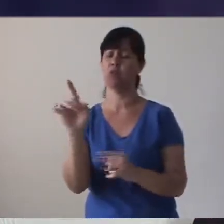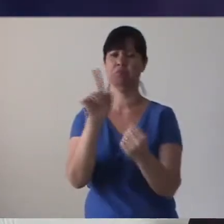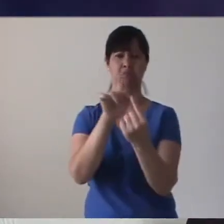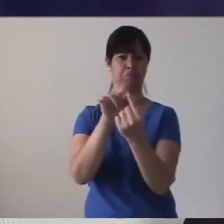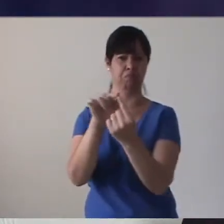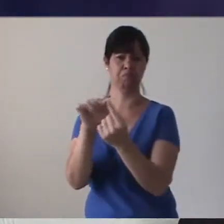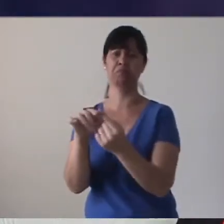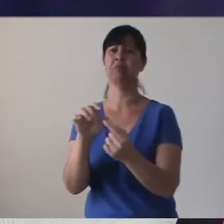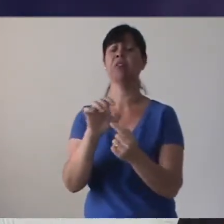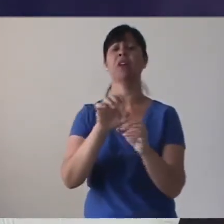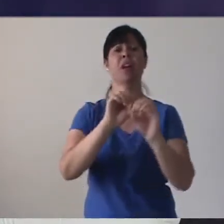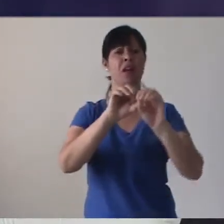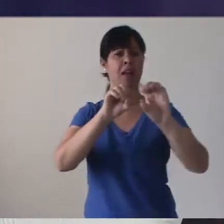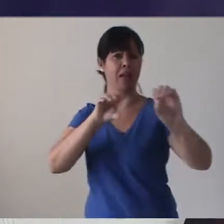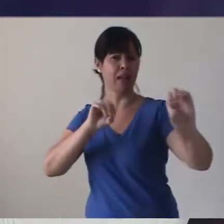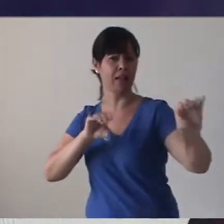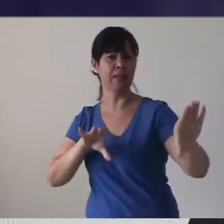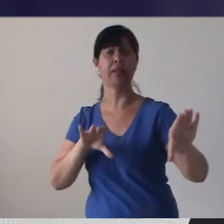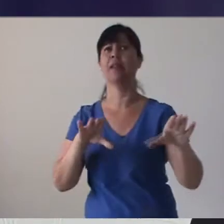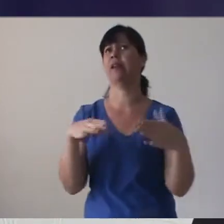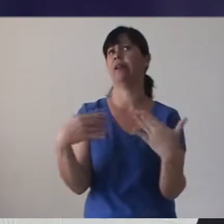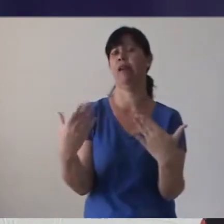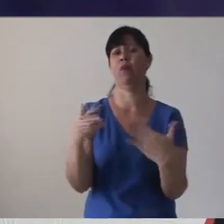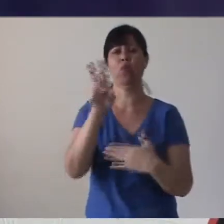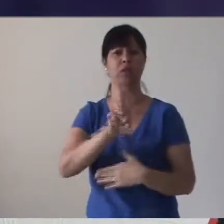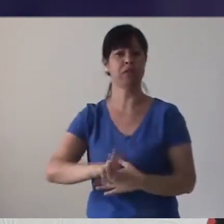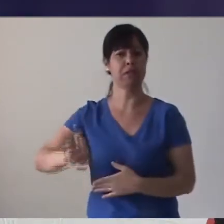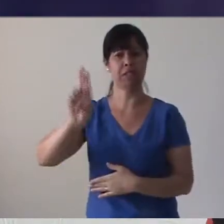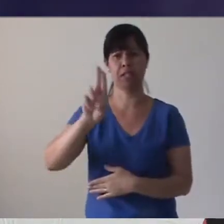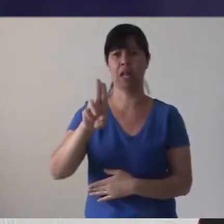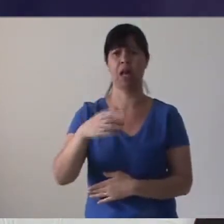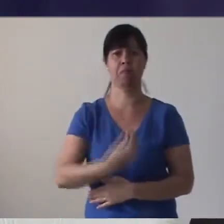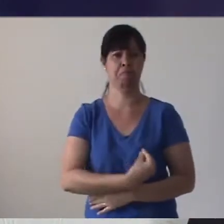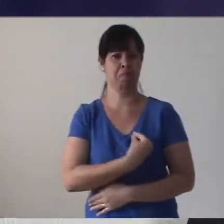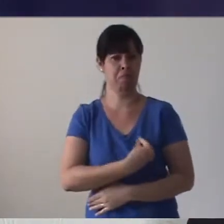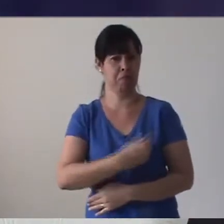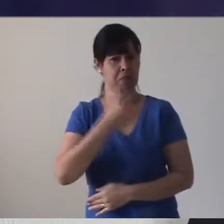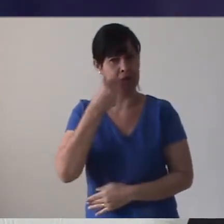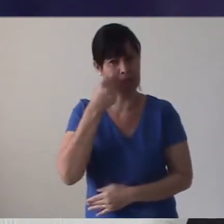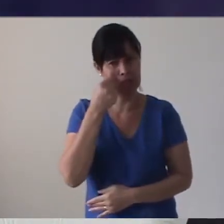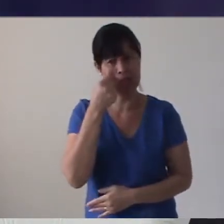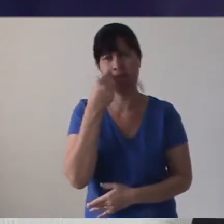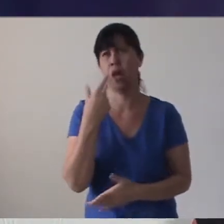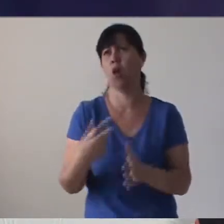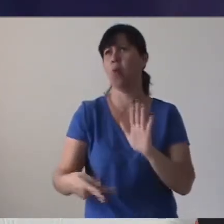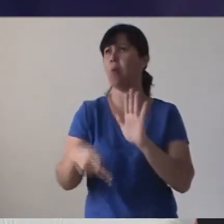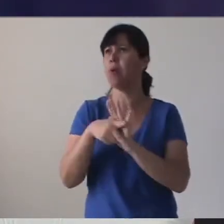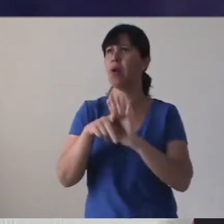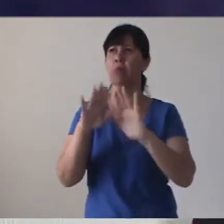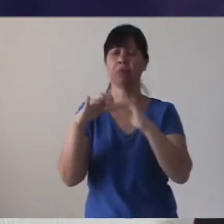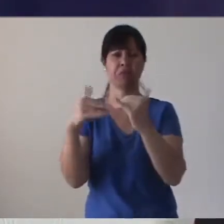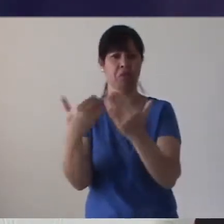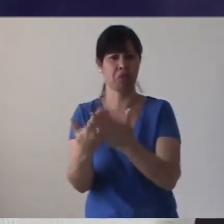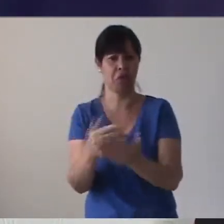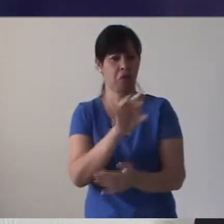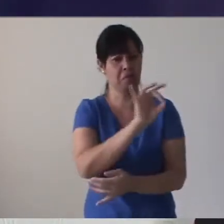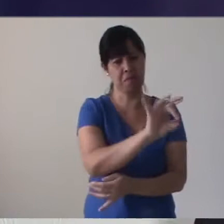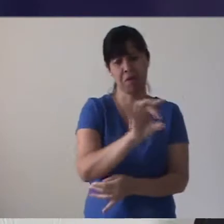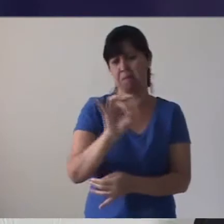o planejamento das universidades presenciais, das aulas dos colégios, né, cada